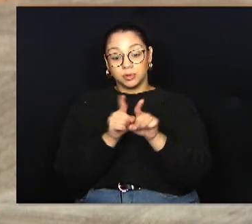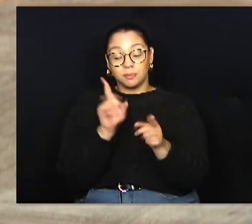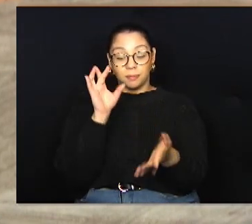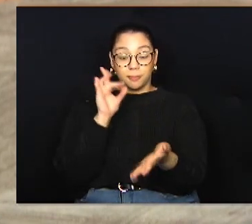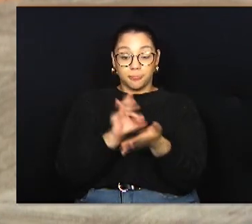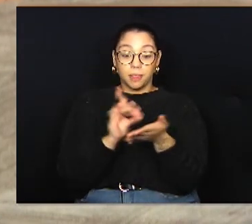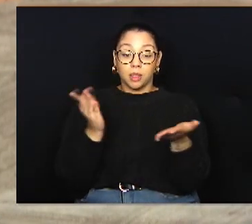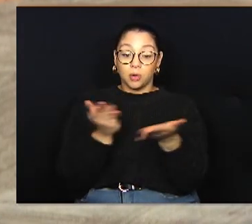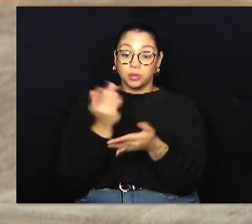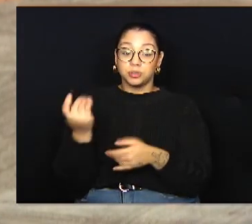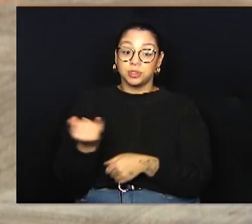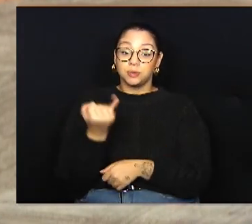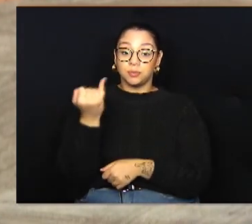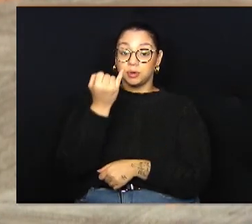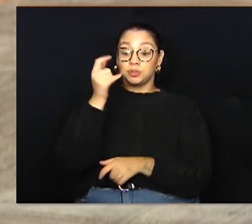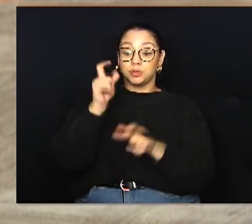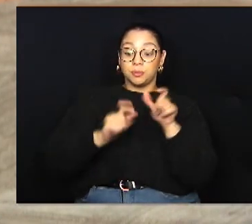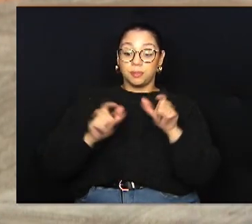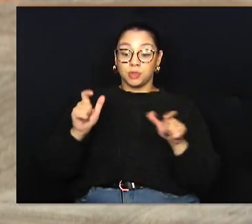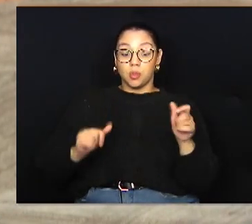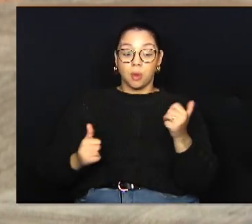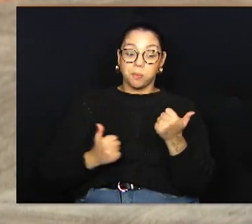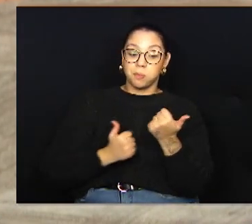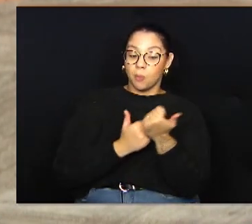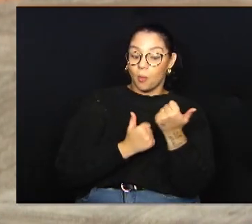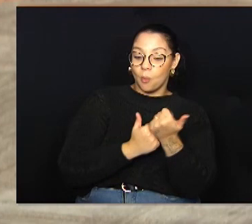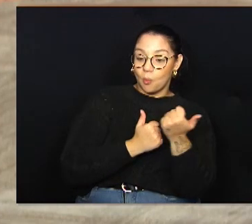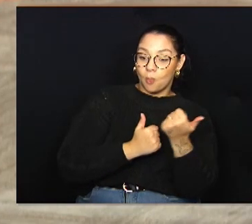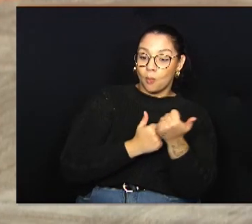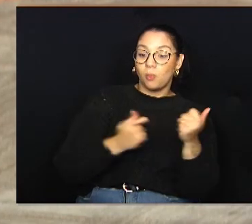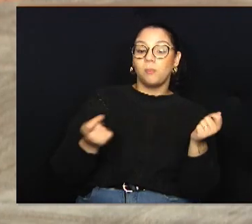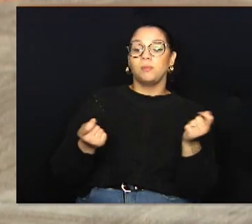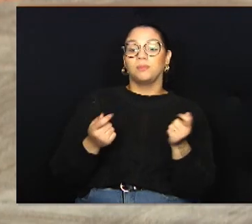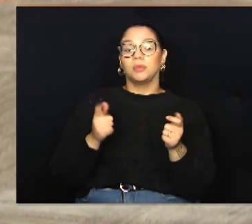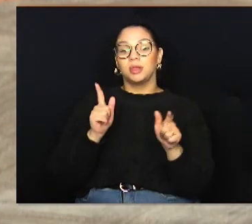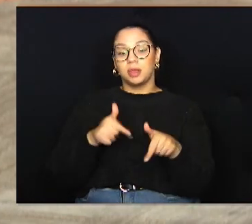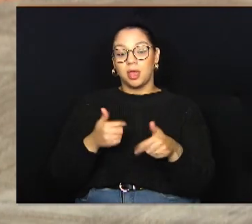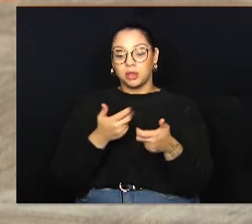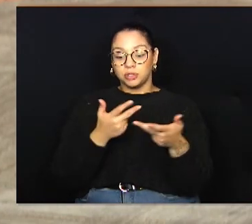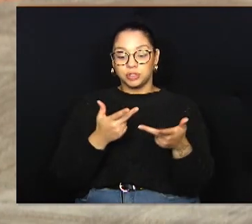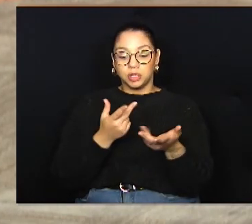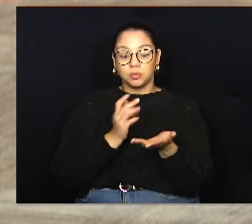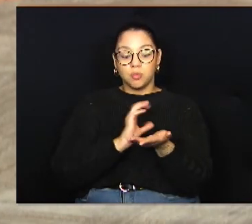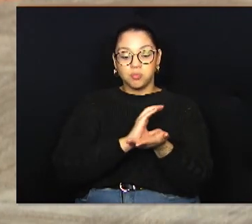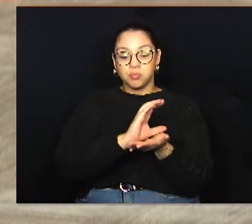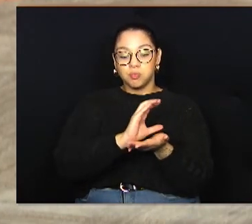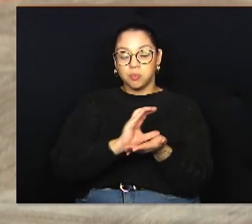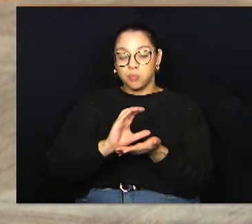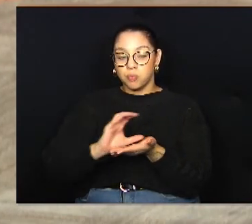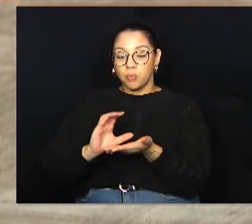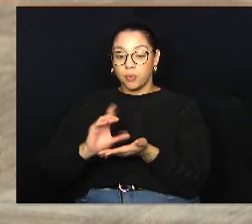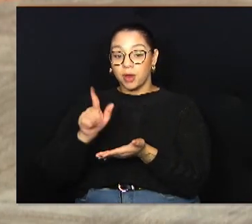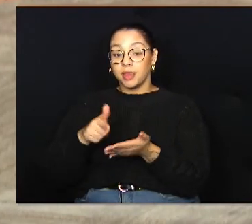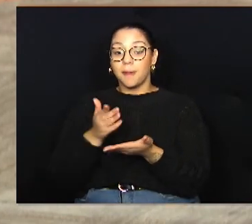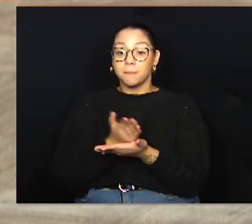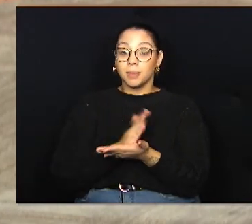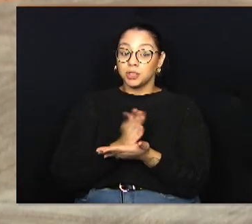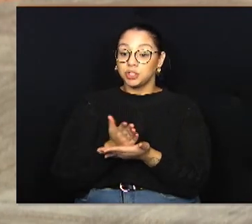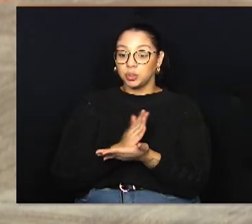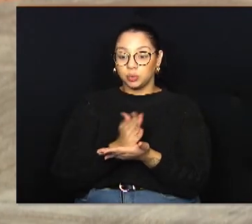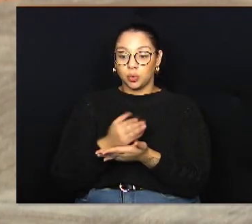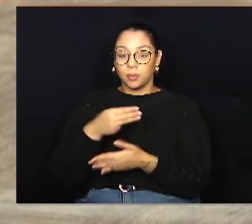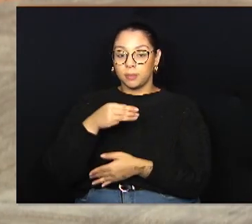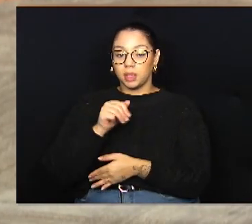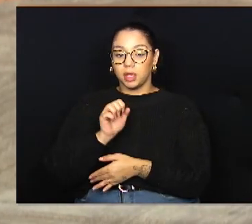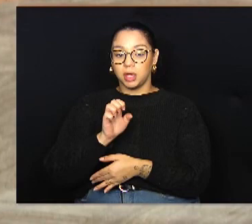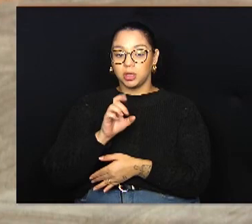a importância de pessoas auxiliando na captação desses recursos, né, que nós chamamos de mediadores. Então é importante